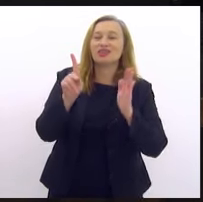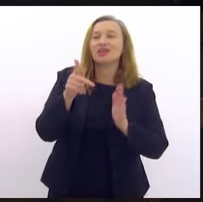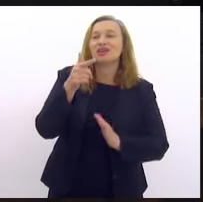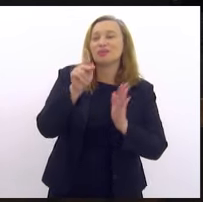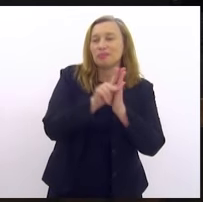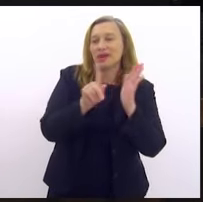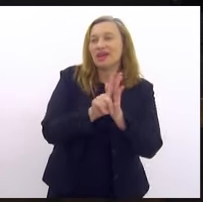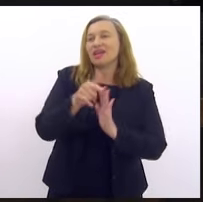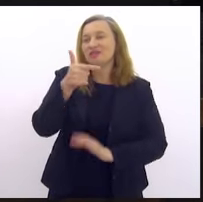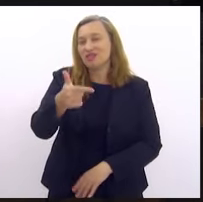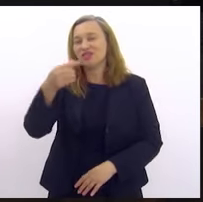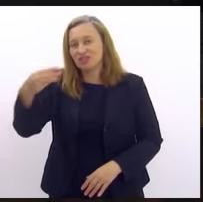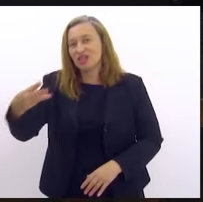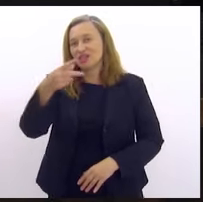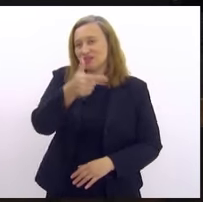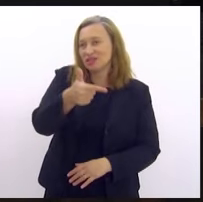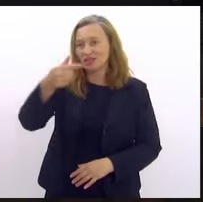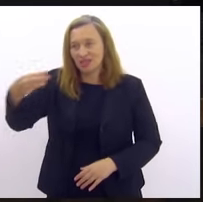23/2023,